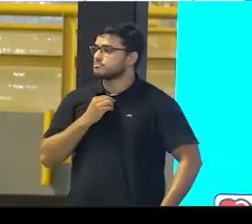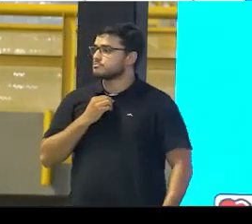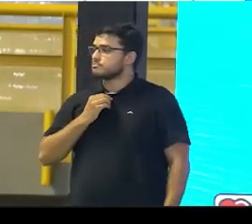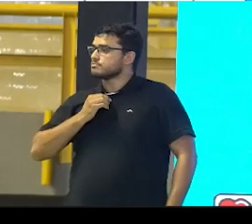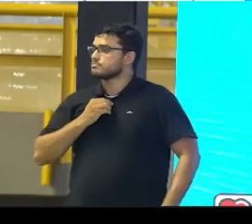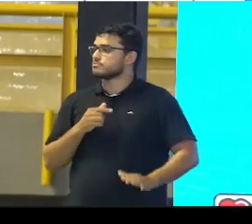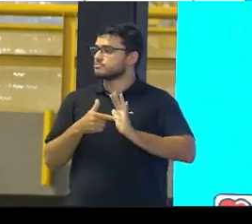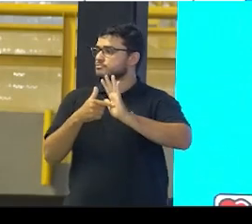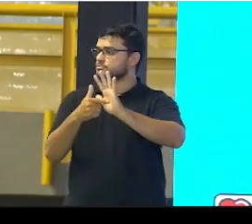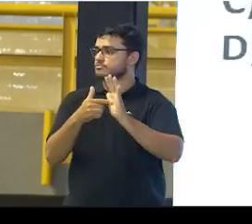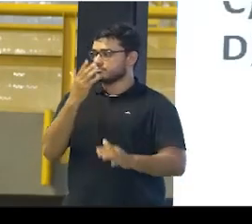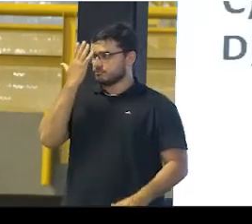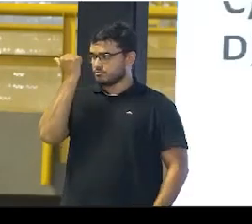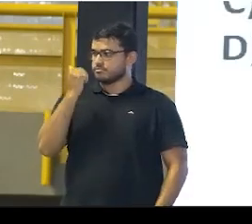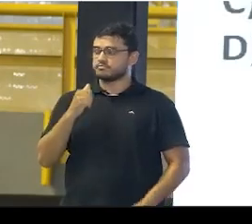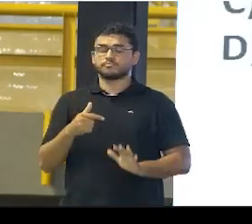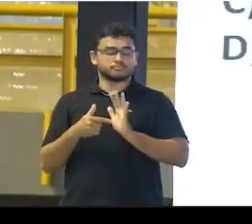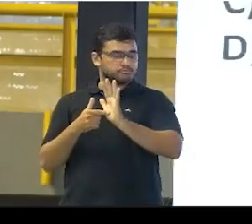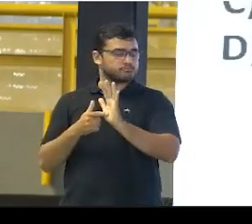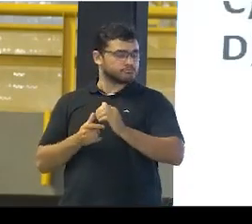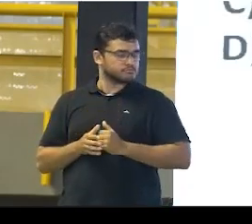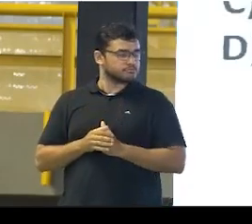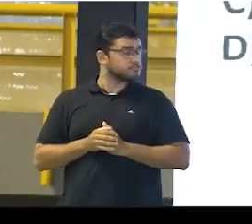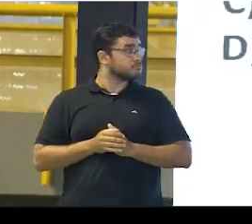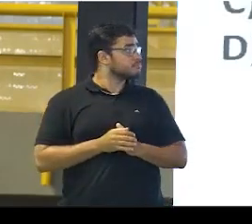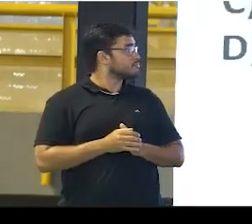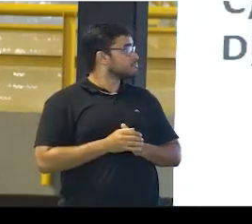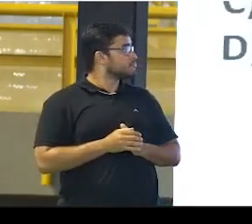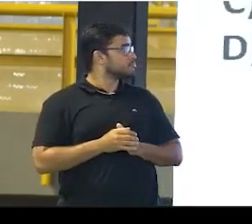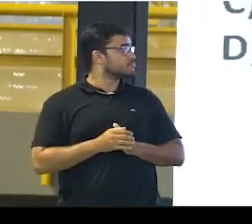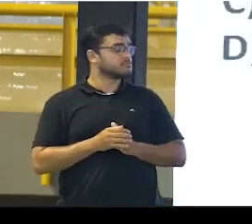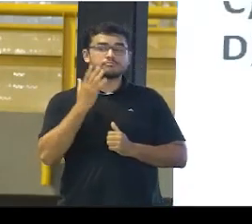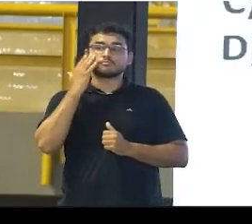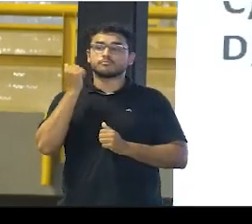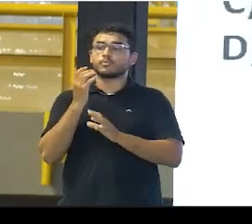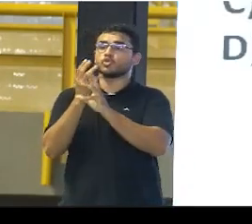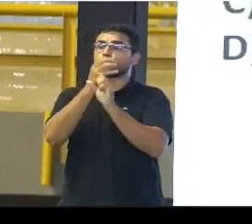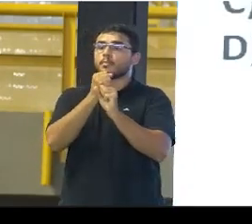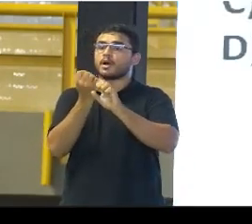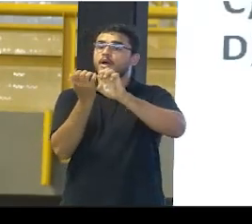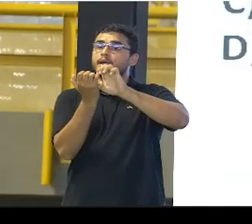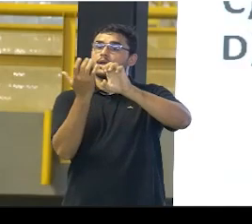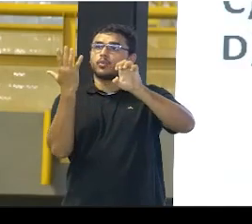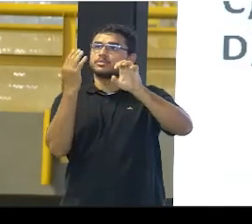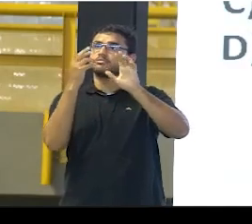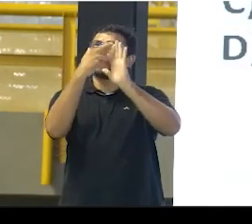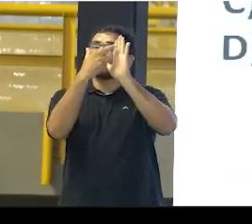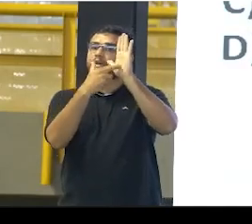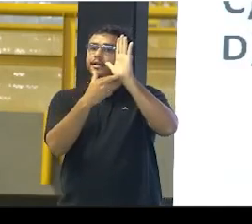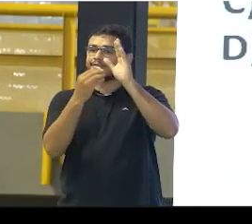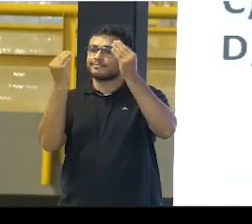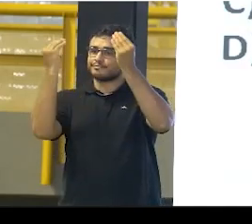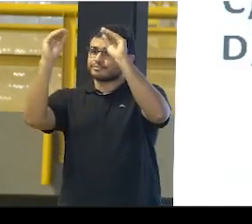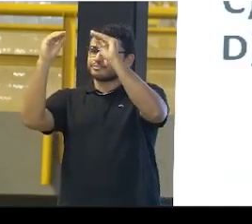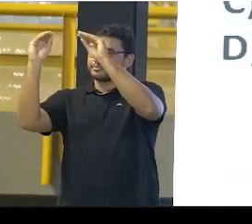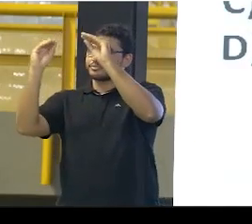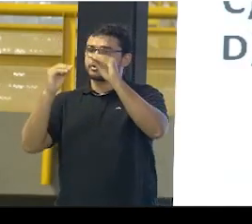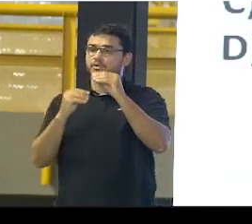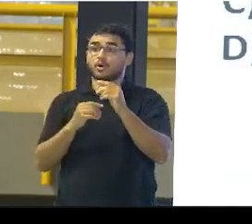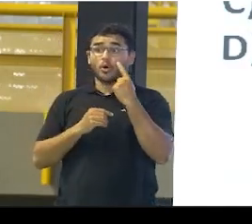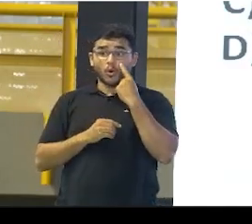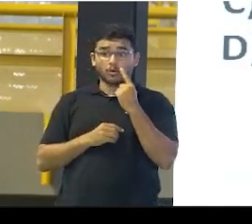Fora as pessoas ao redor do estádio. Entendeu a jogada? Então, na matemática, esse critério é muito usado.